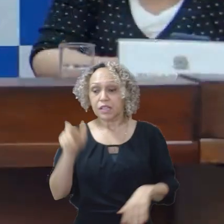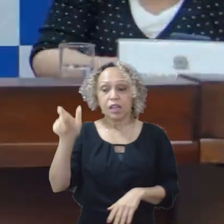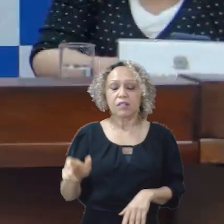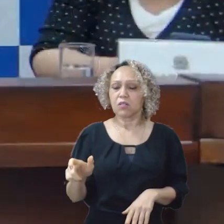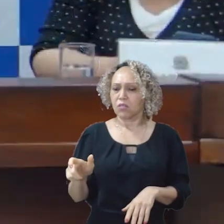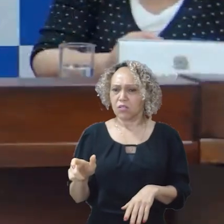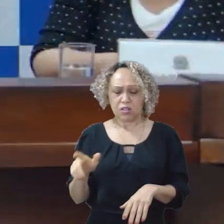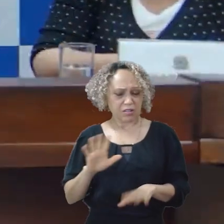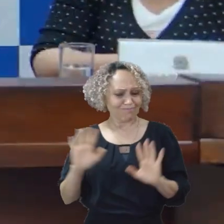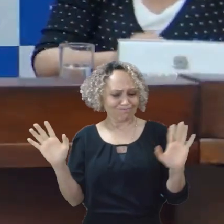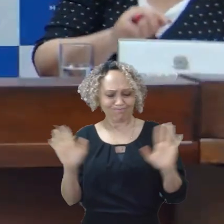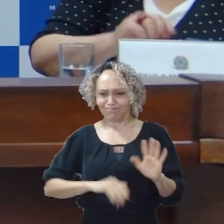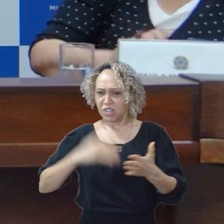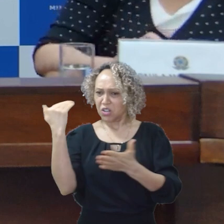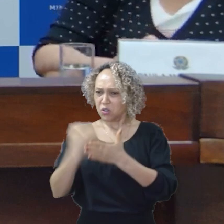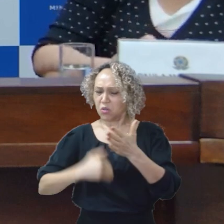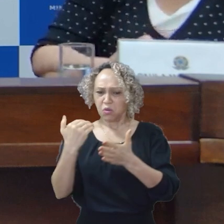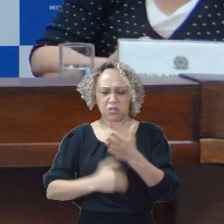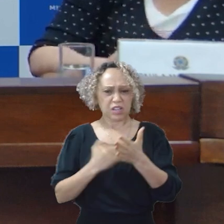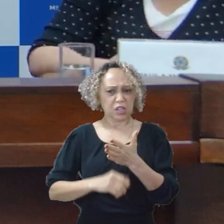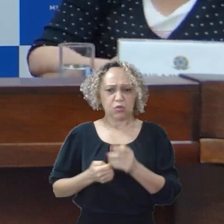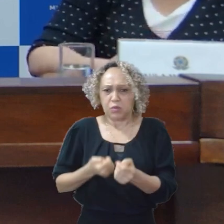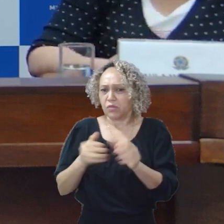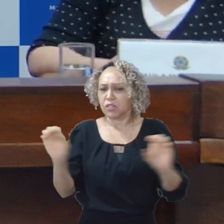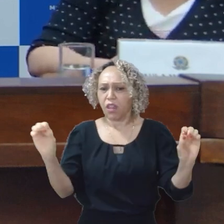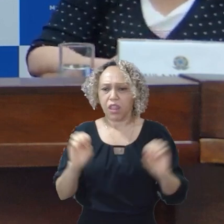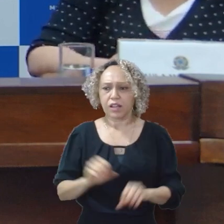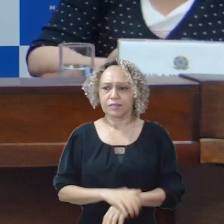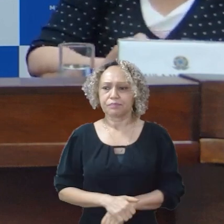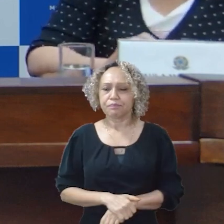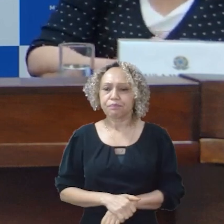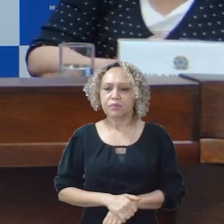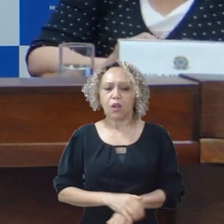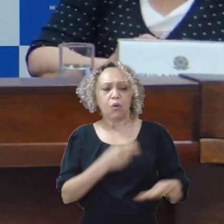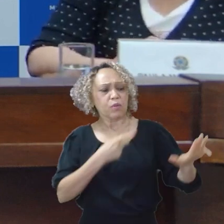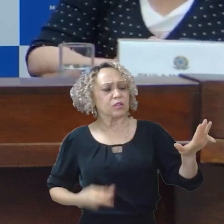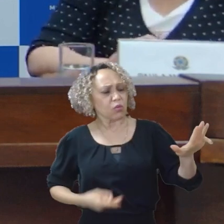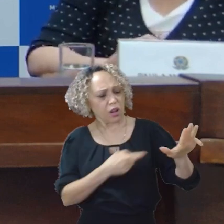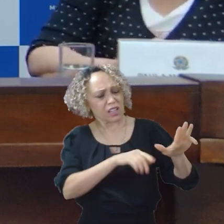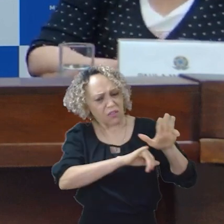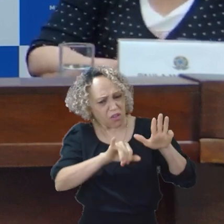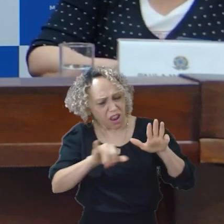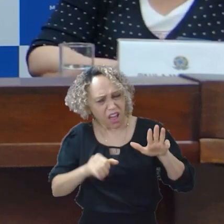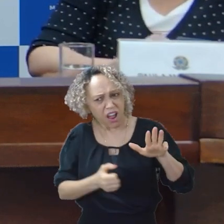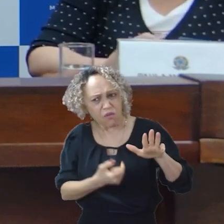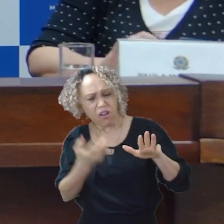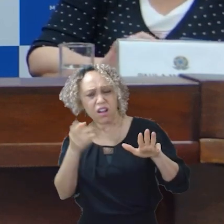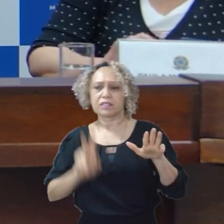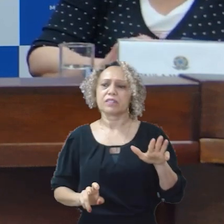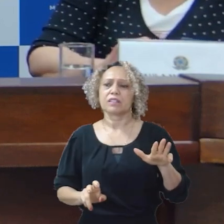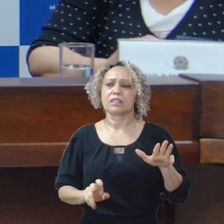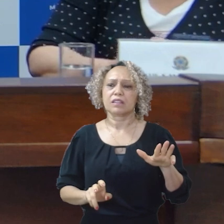Segundo Marinho, não existe debate no governo sobre cortar recursos de nenhum benefício. E o presidente Lula tem falado várias